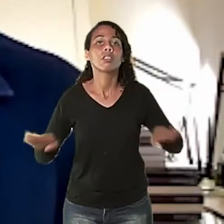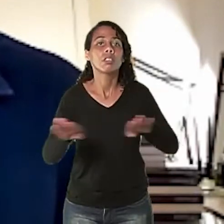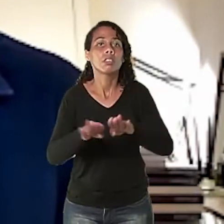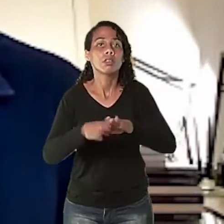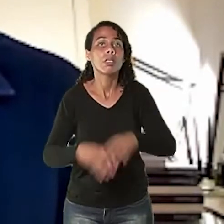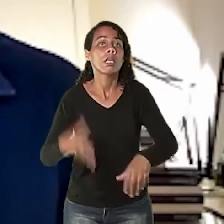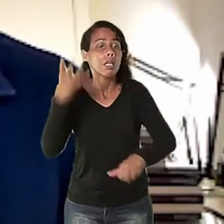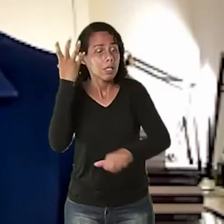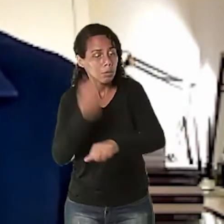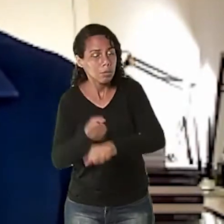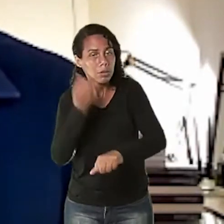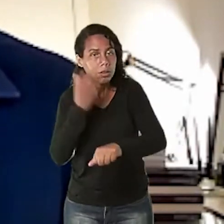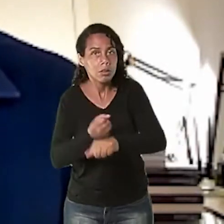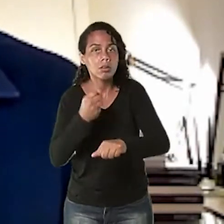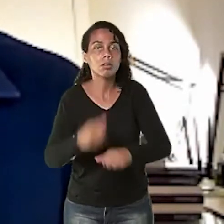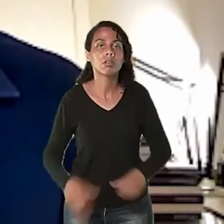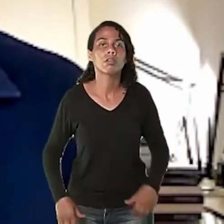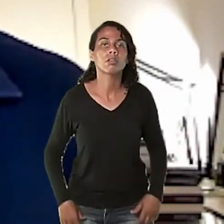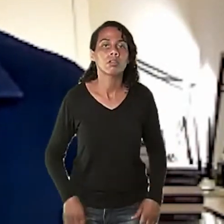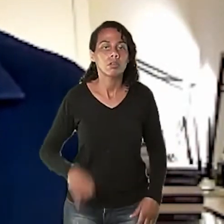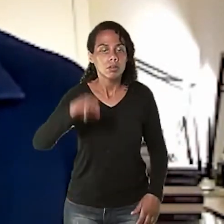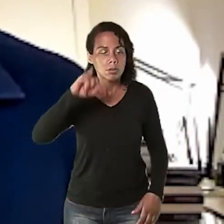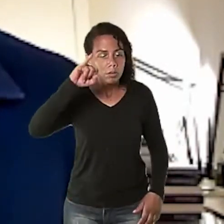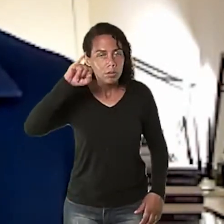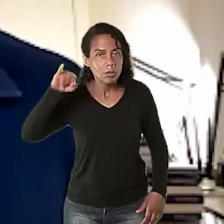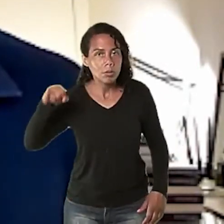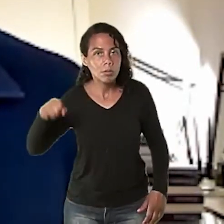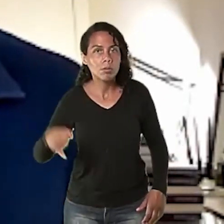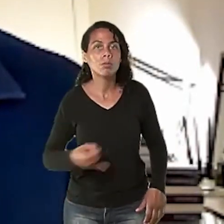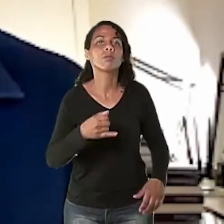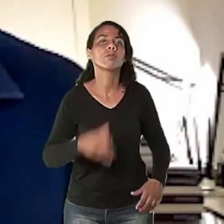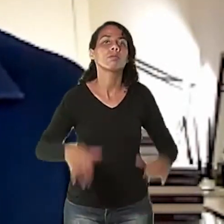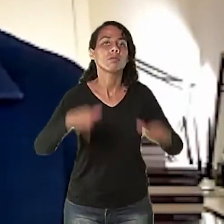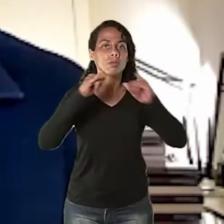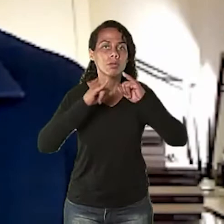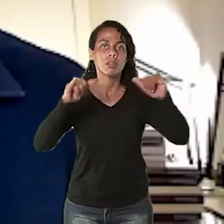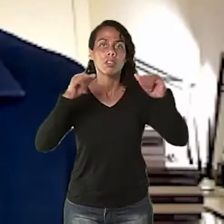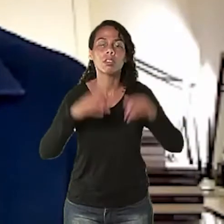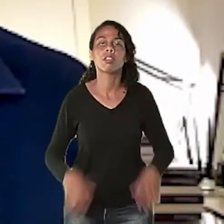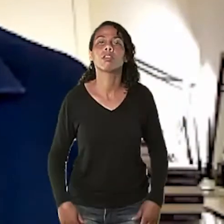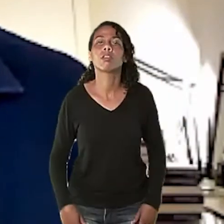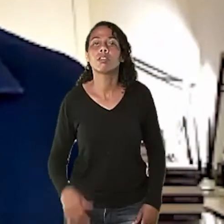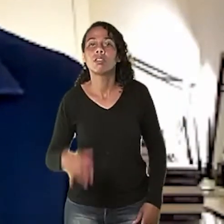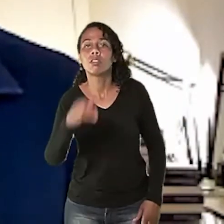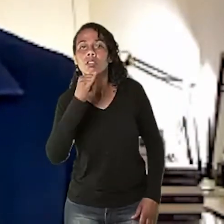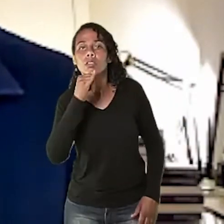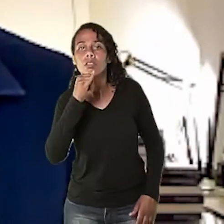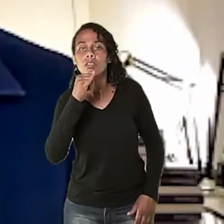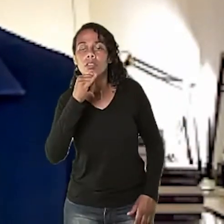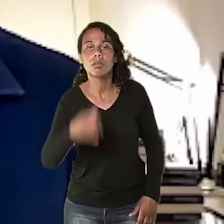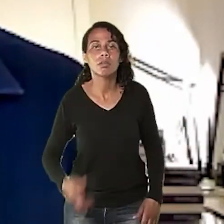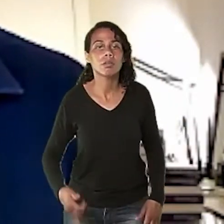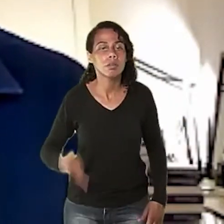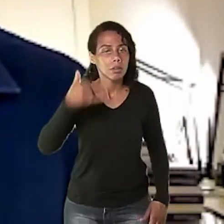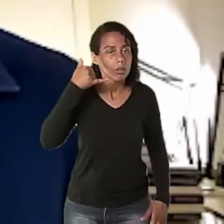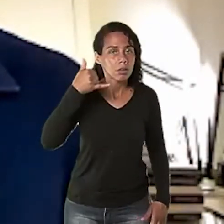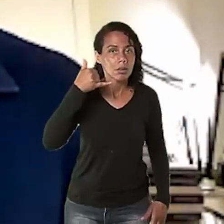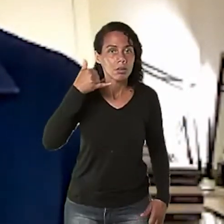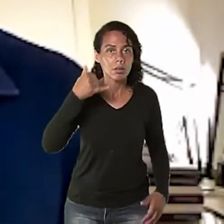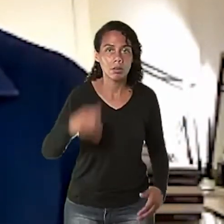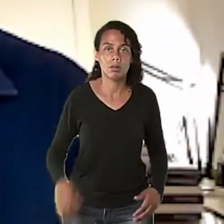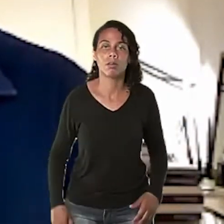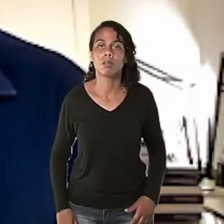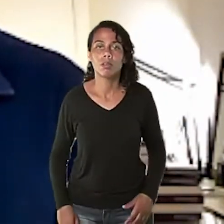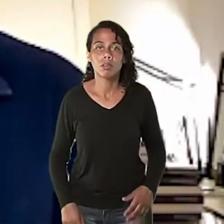louco, que você usa o celular na rua para fazer certos jogos. Encontre uma pessoa fumando e a siga por